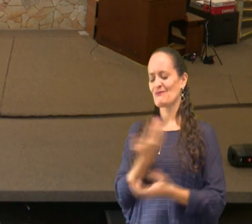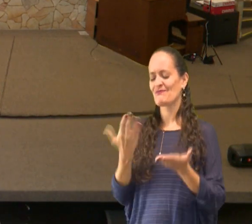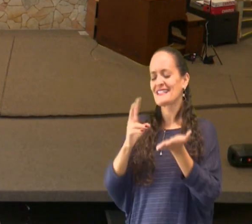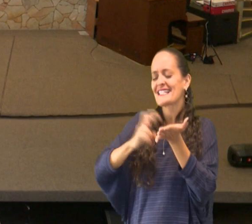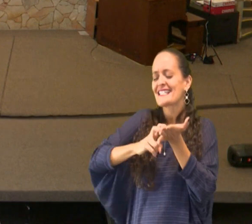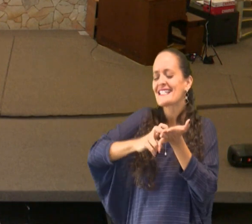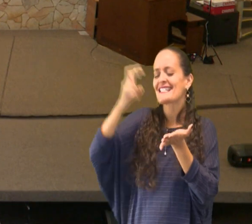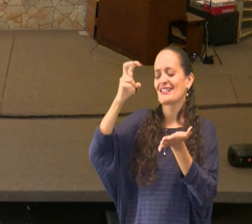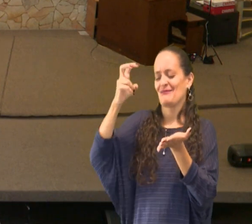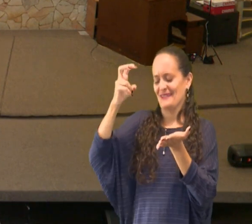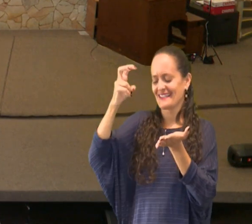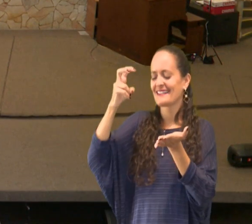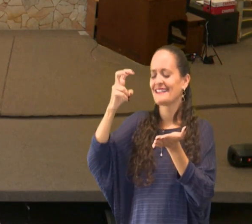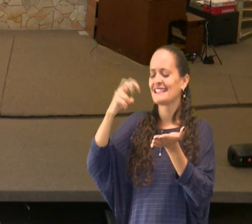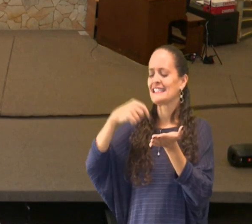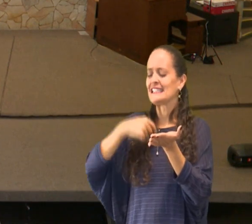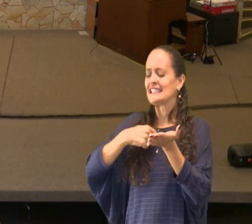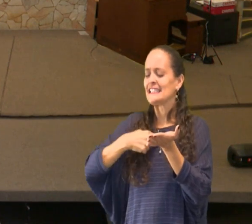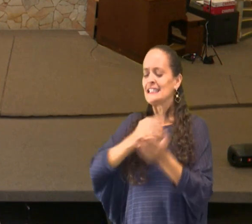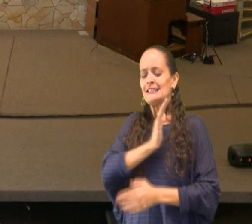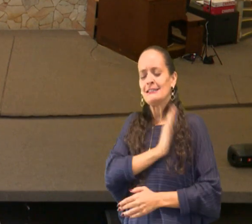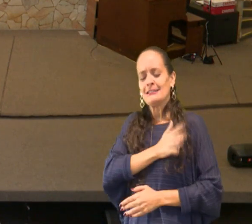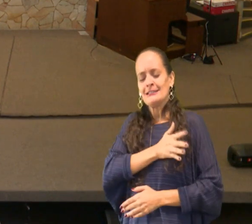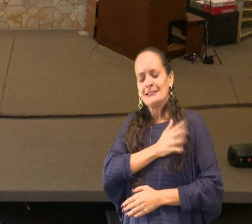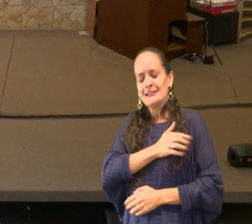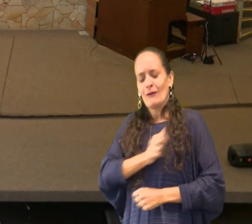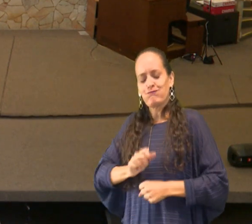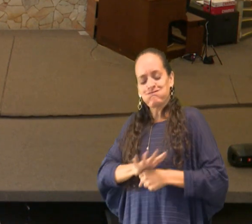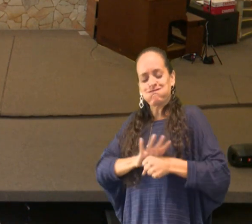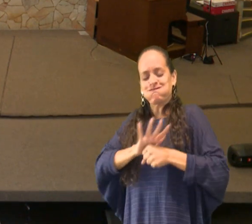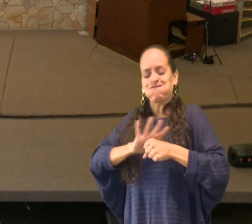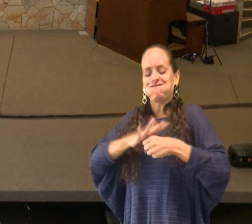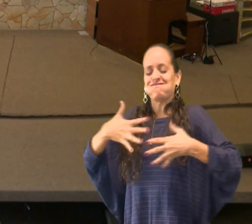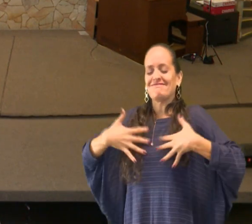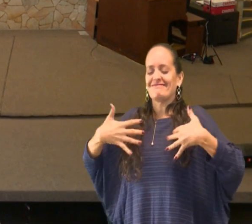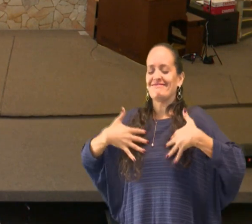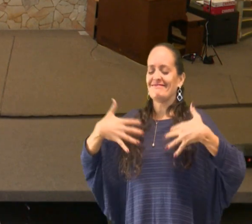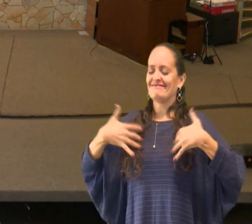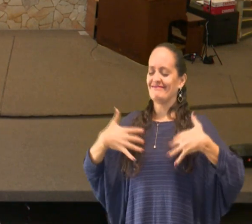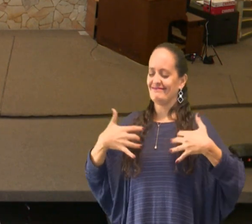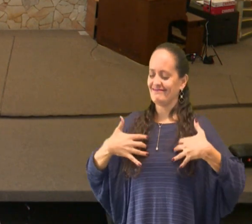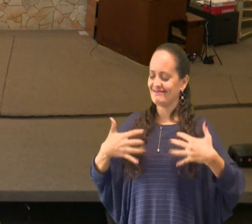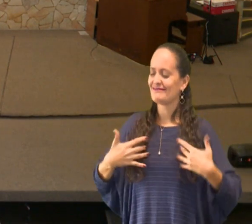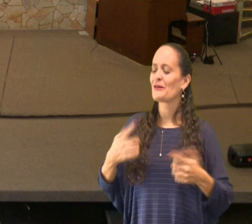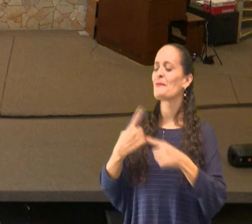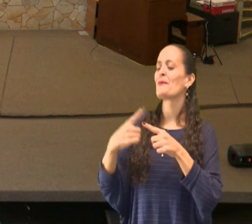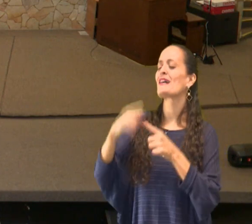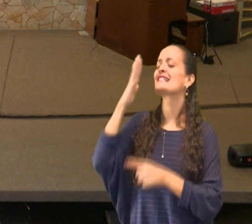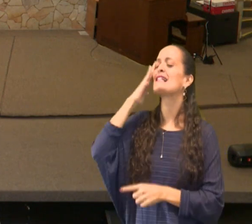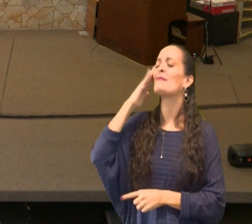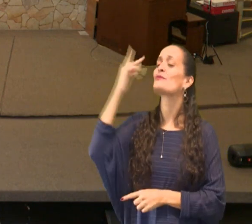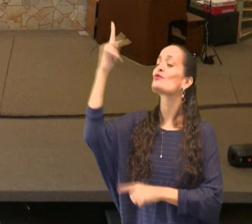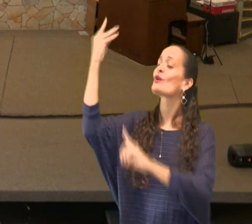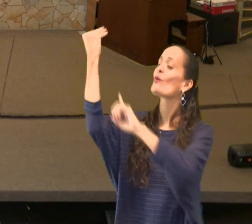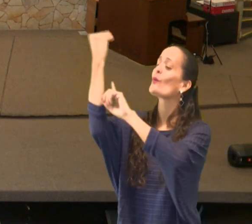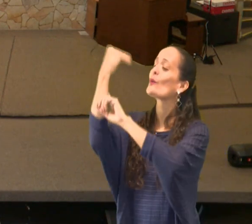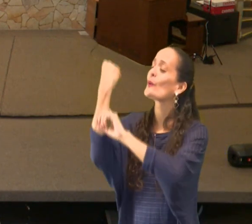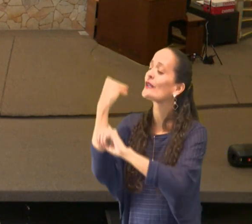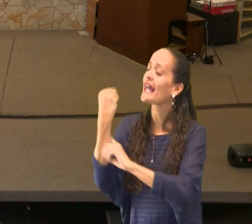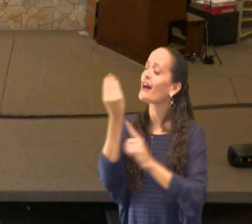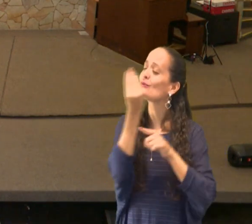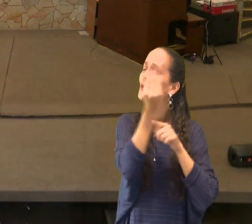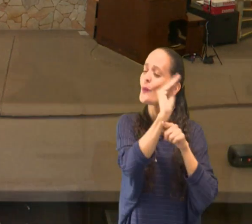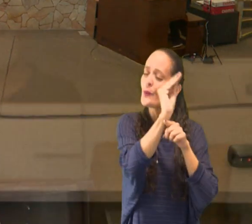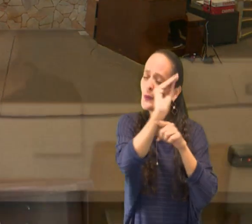o nosso coração também se enche de alegria, porque nós temos a certeza do teu cuidado, do teu zelo sobre o